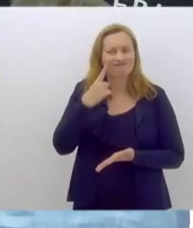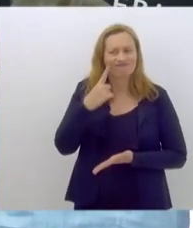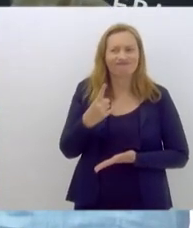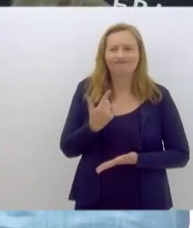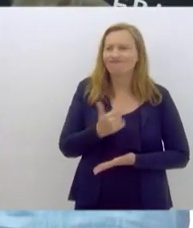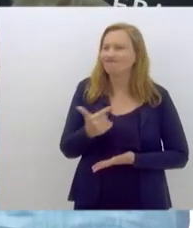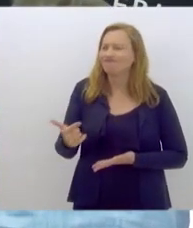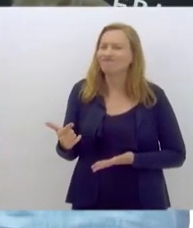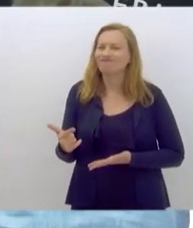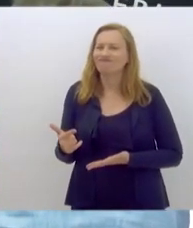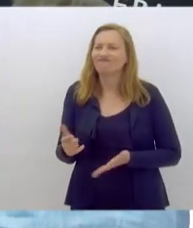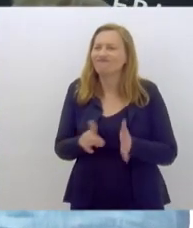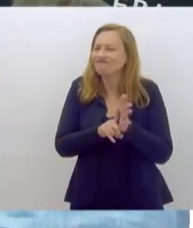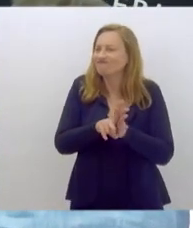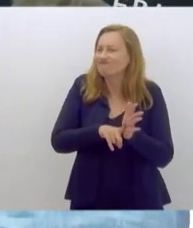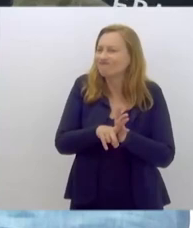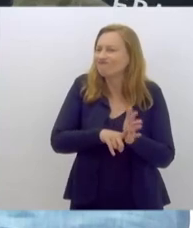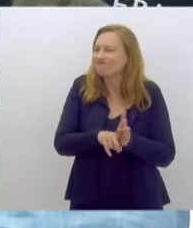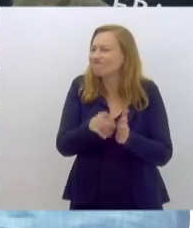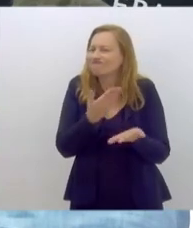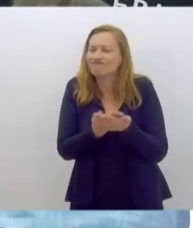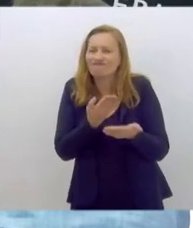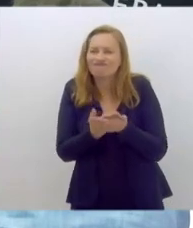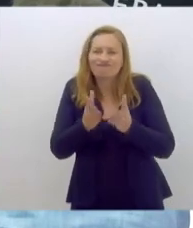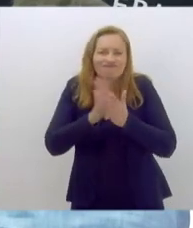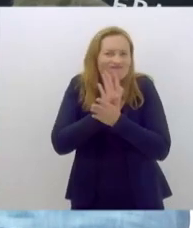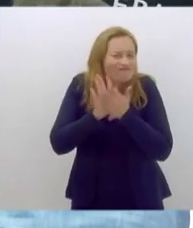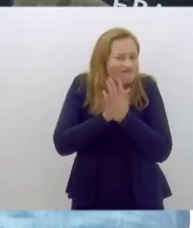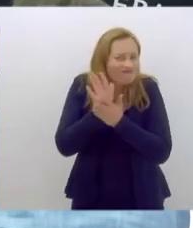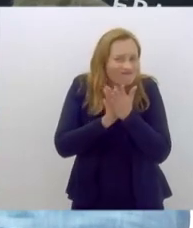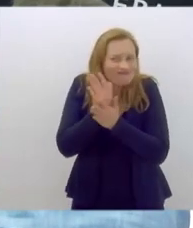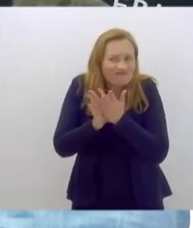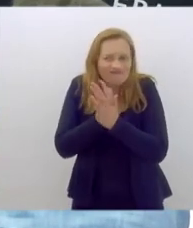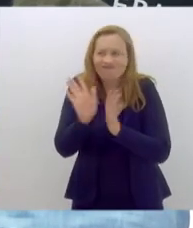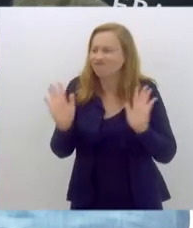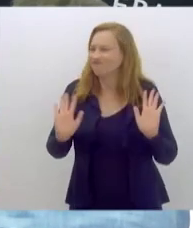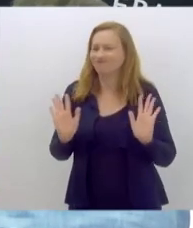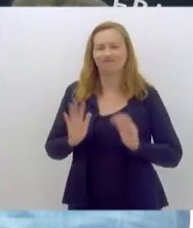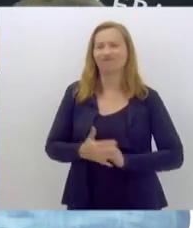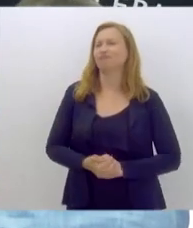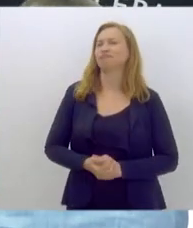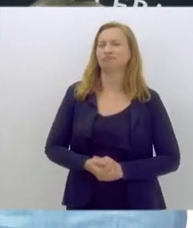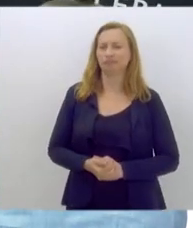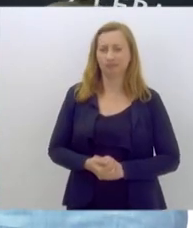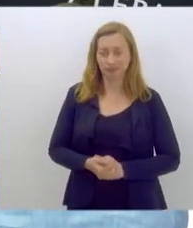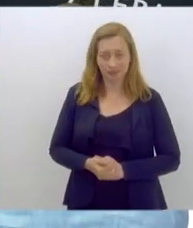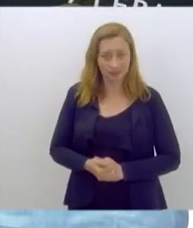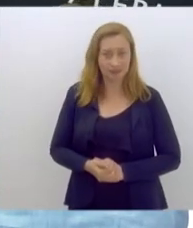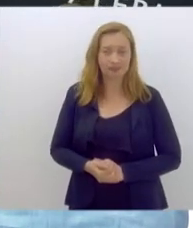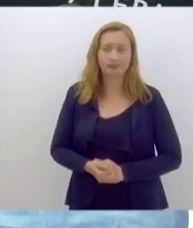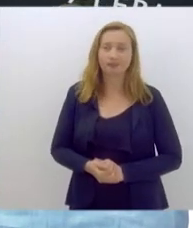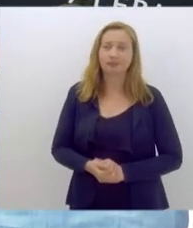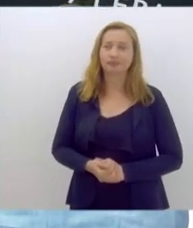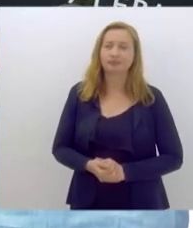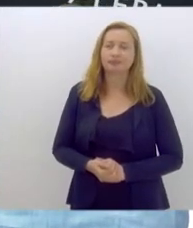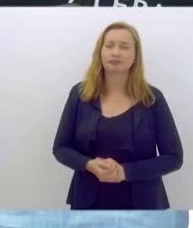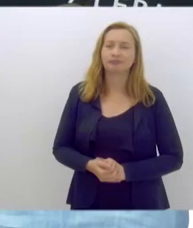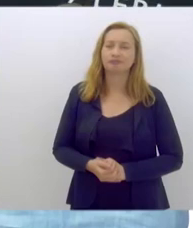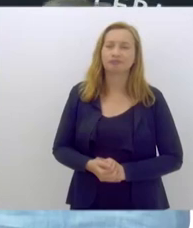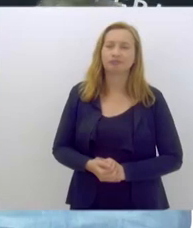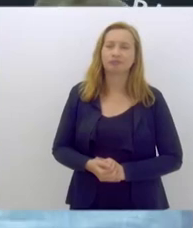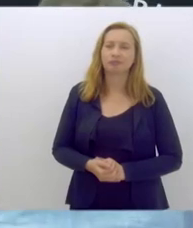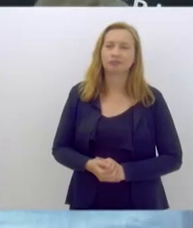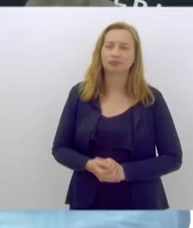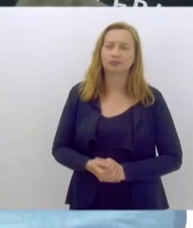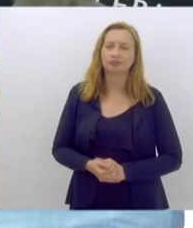que não teve diagnóstico ali a gente vê que não tem levantamento sério para valer ali a gente não vê